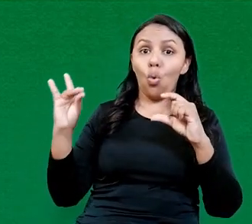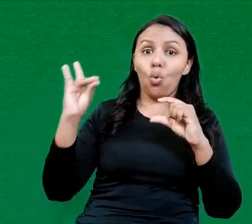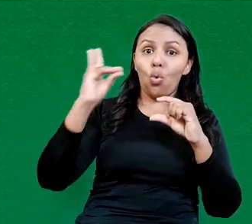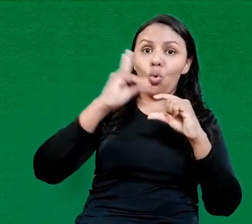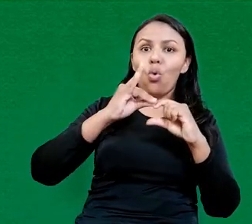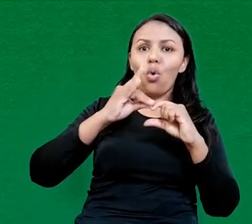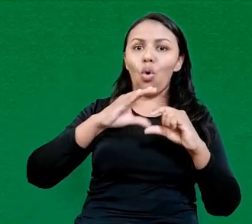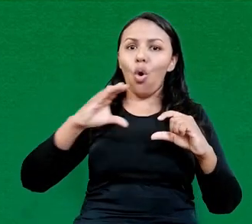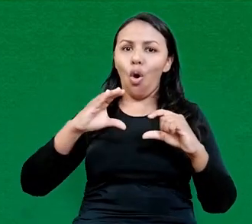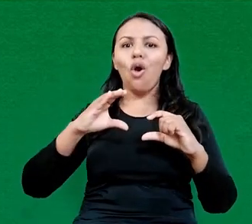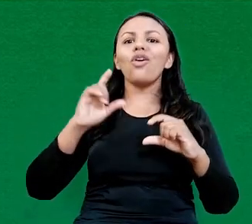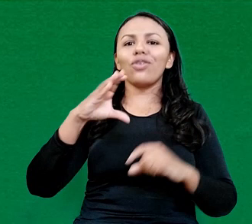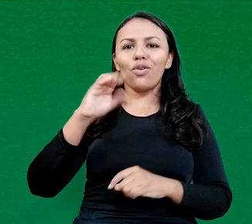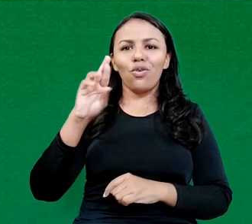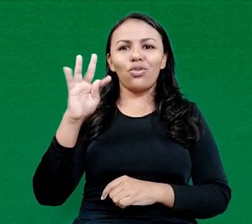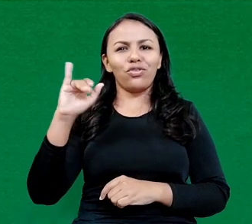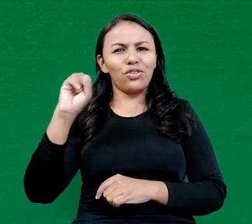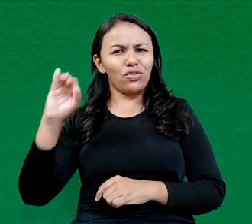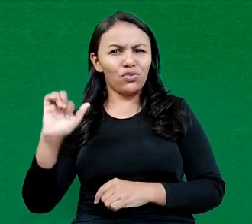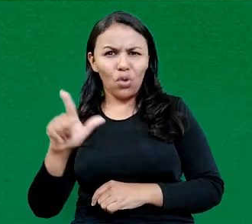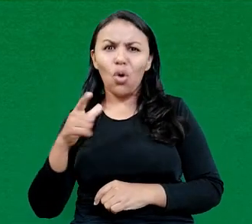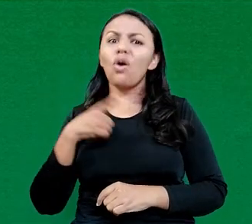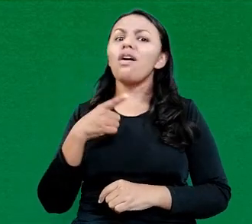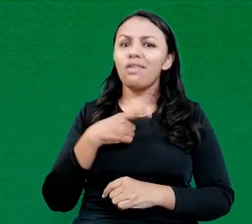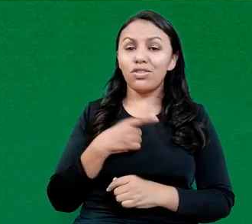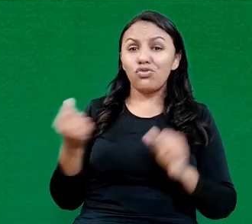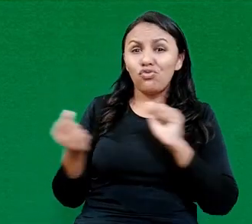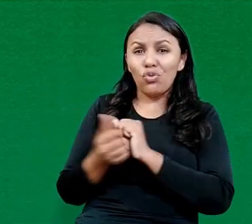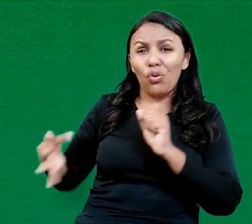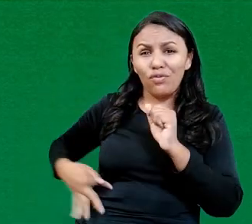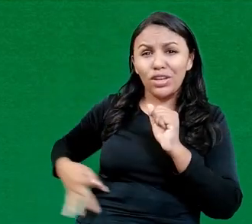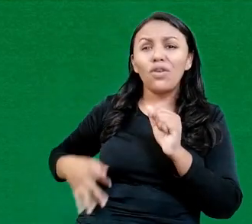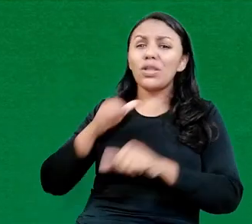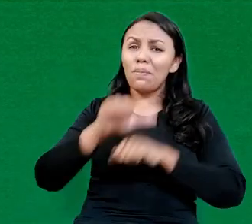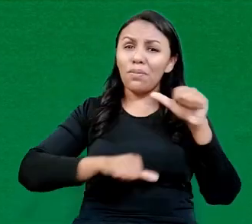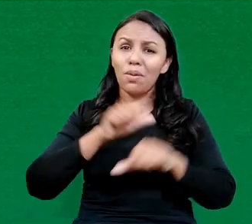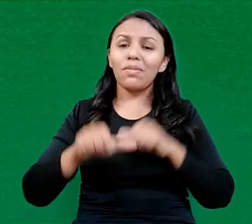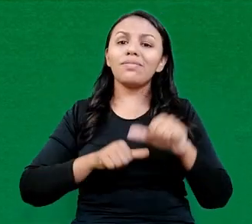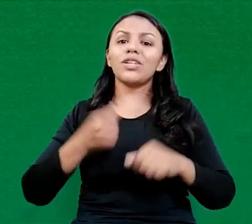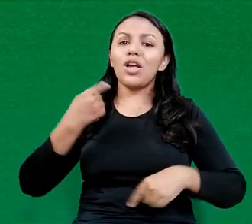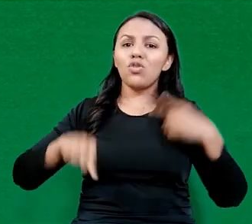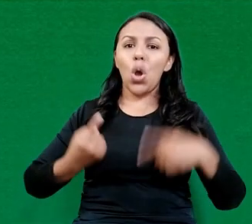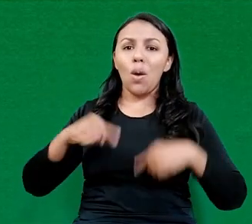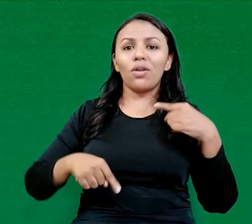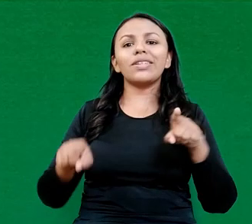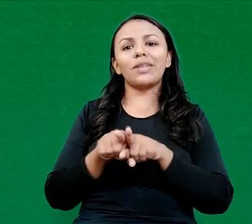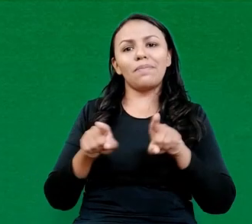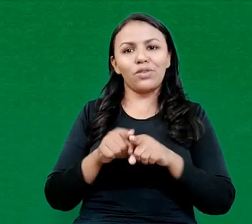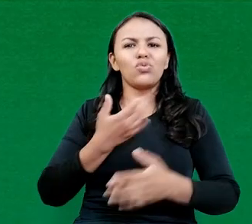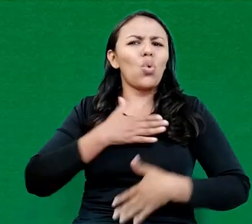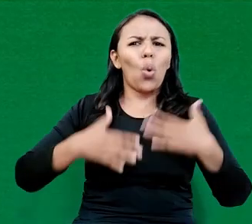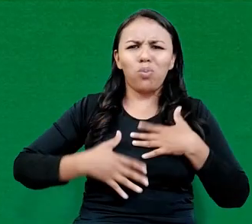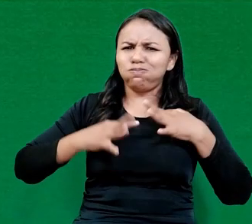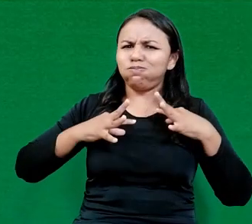comportamentais, gerando, juntamente com o fígado que não trabalha de forma correta, alterações metabólicas e sistêmicas. Para